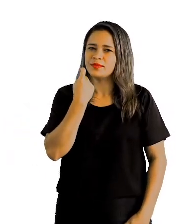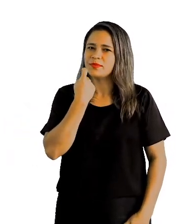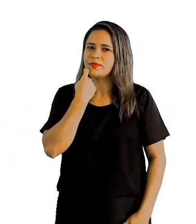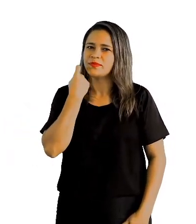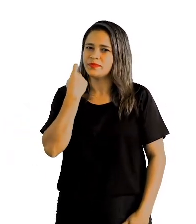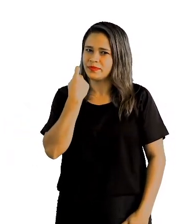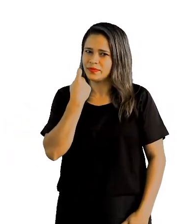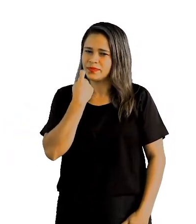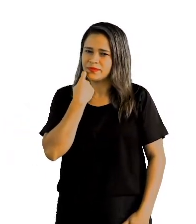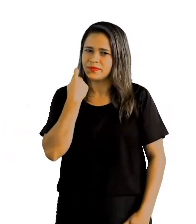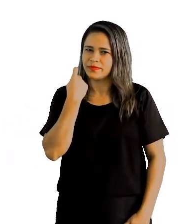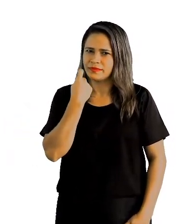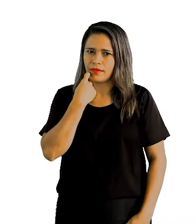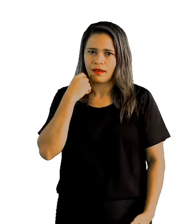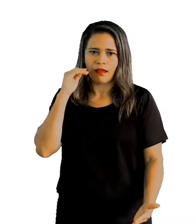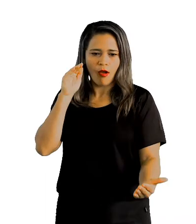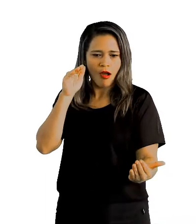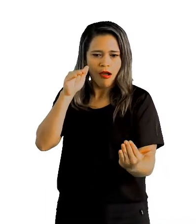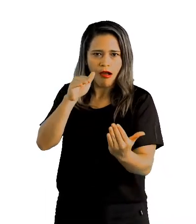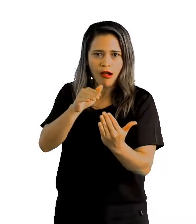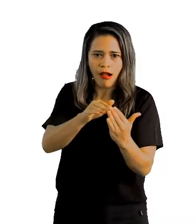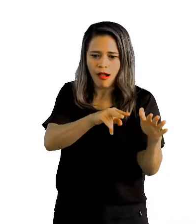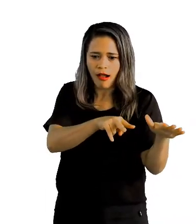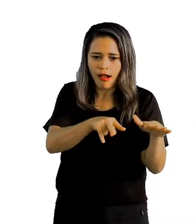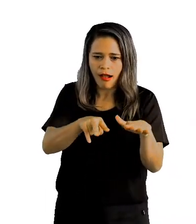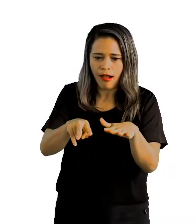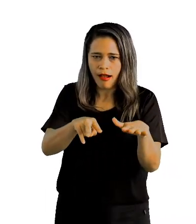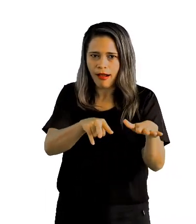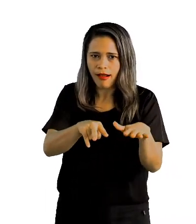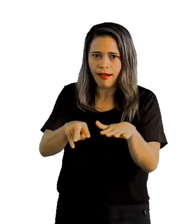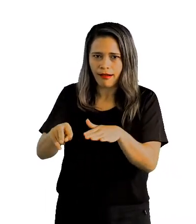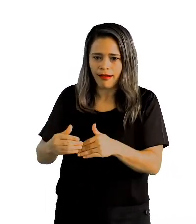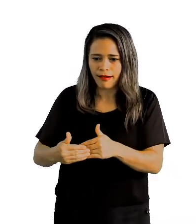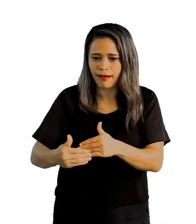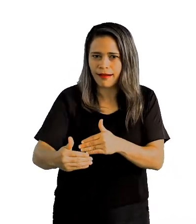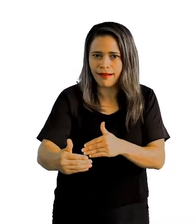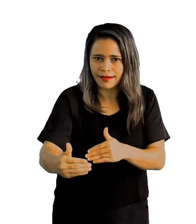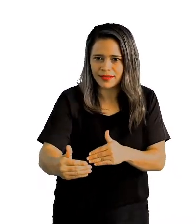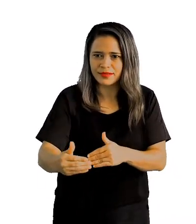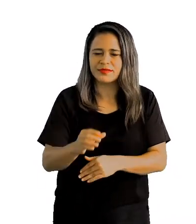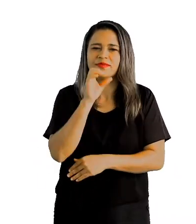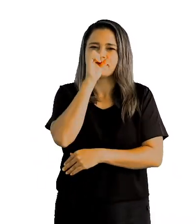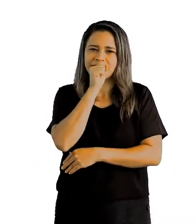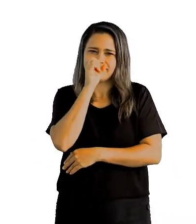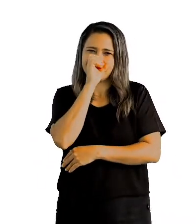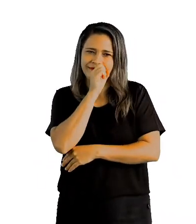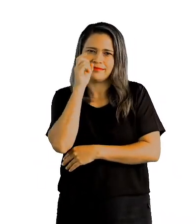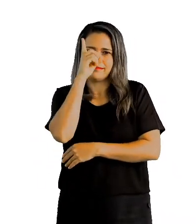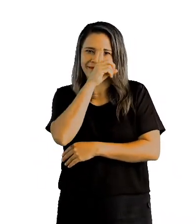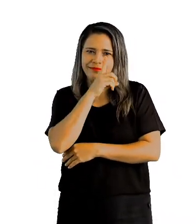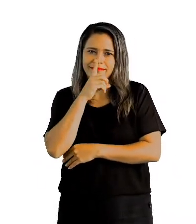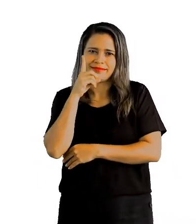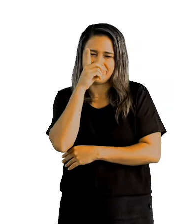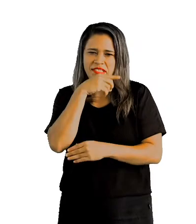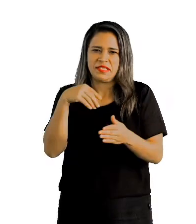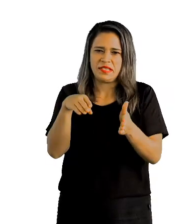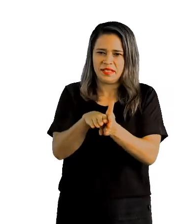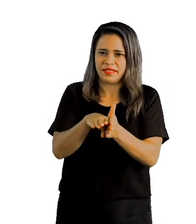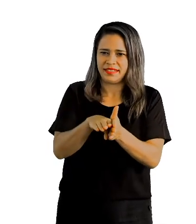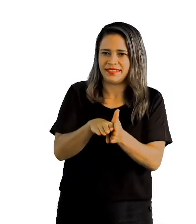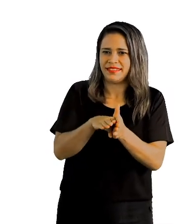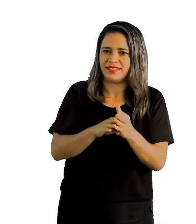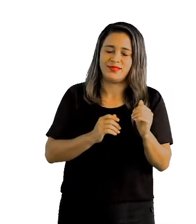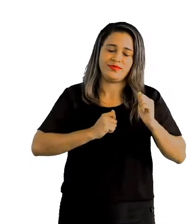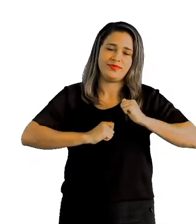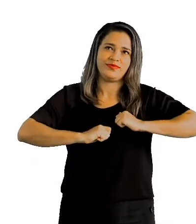Sexta-feira, o fim de semana virá. Sábado e domingo que chegaram eu adoro